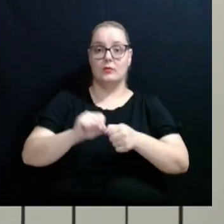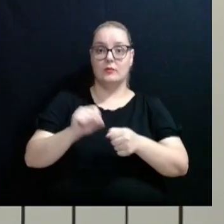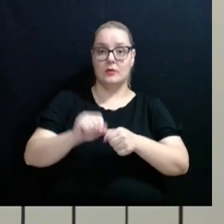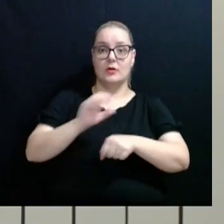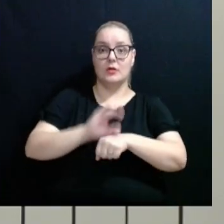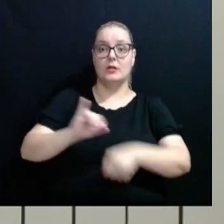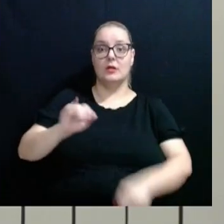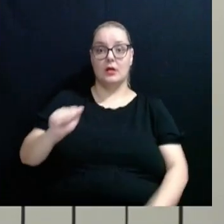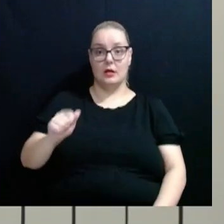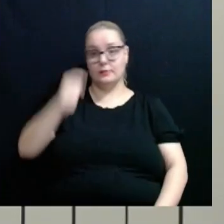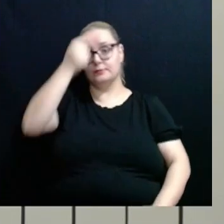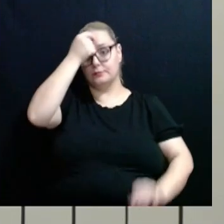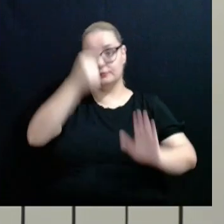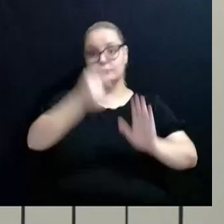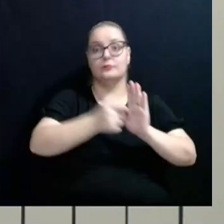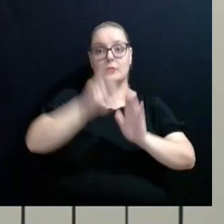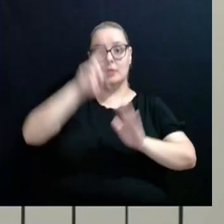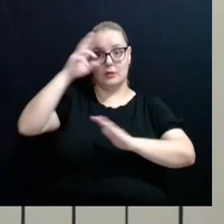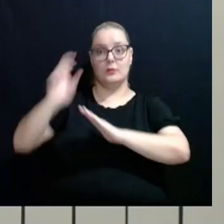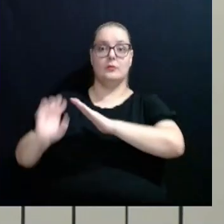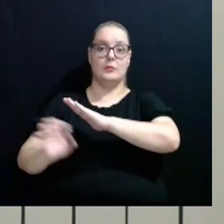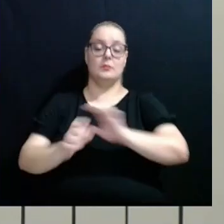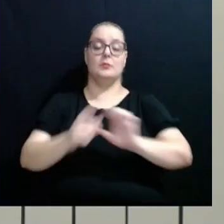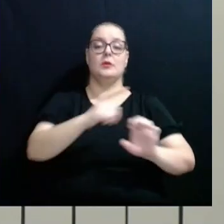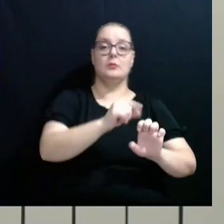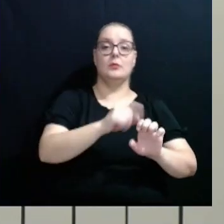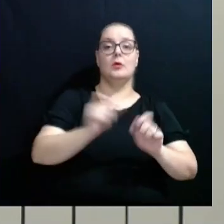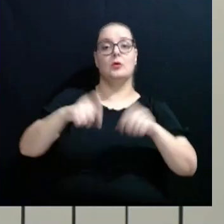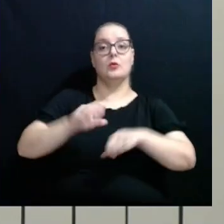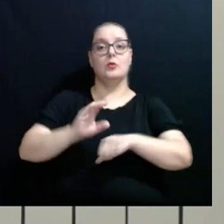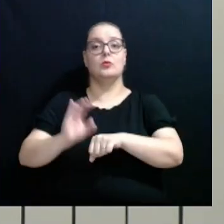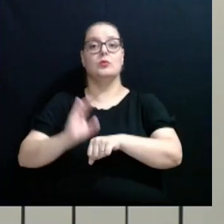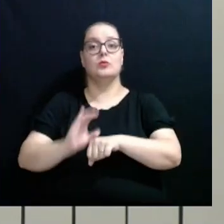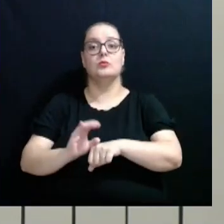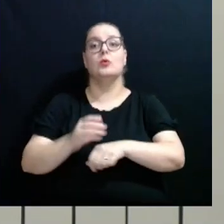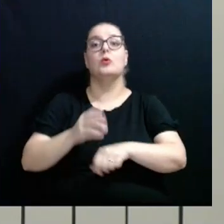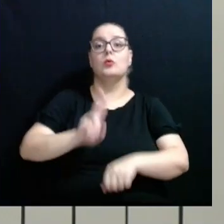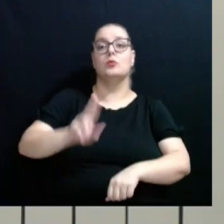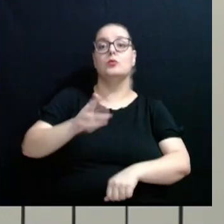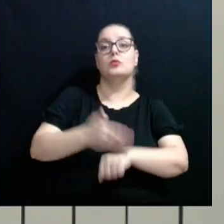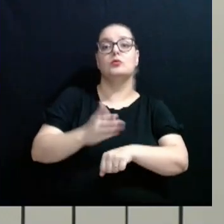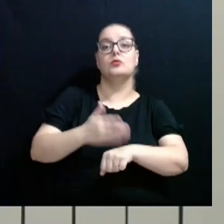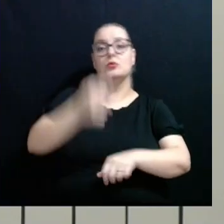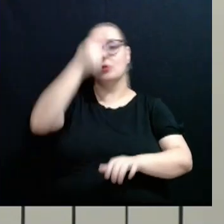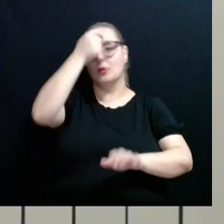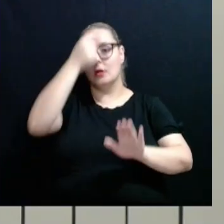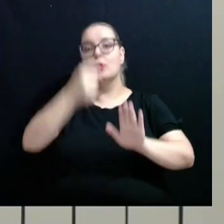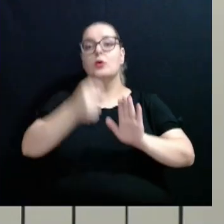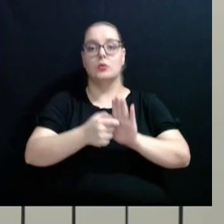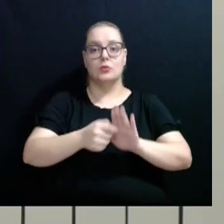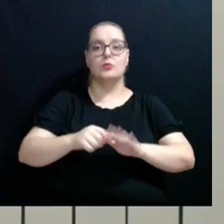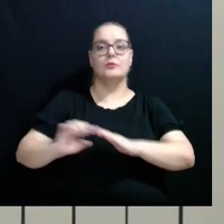e empreendedores. A capacitação aborda o uso prático da inteligência artificial nos negócios.